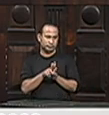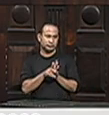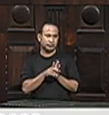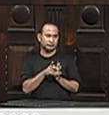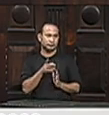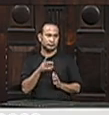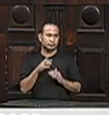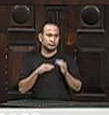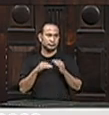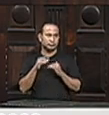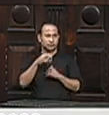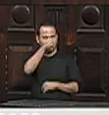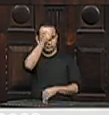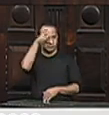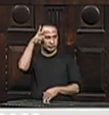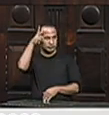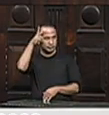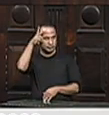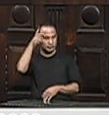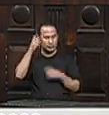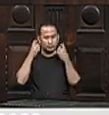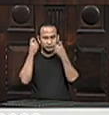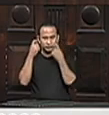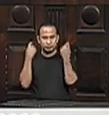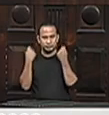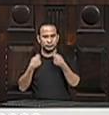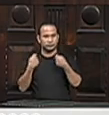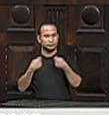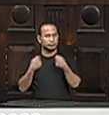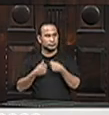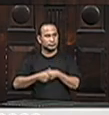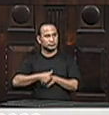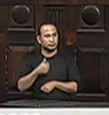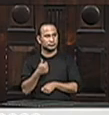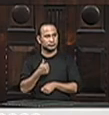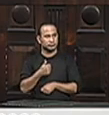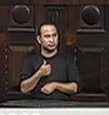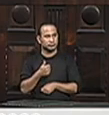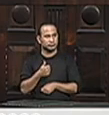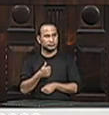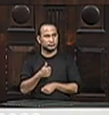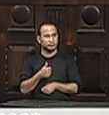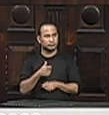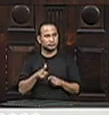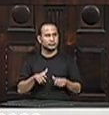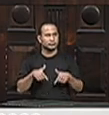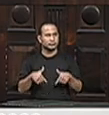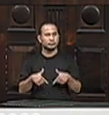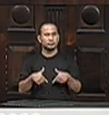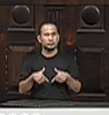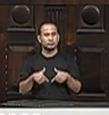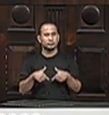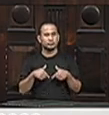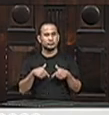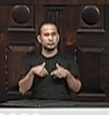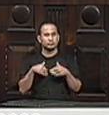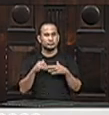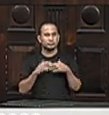relação à garantia do bem-estar social para ele. Esta que é a verdade. Então, o que acontece?